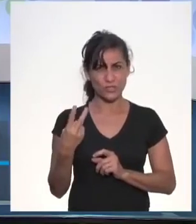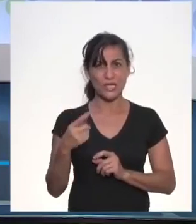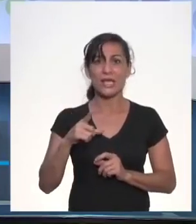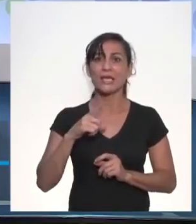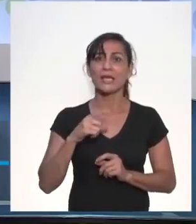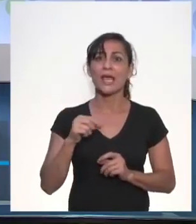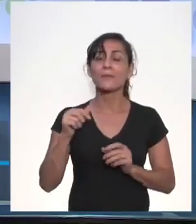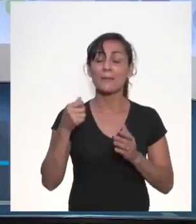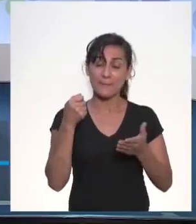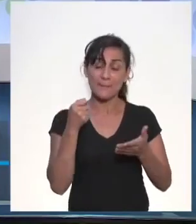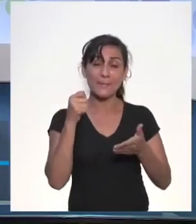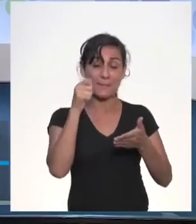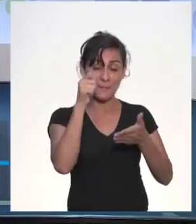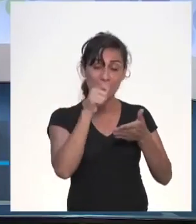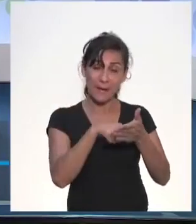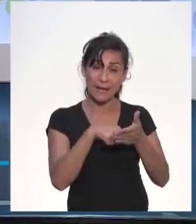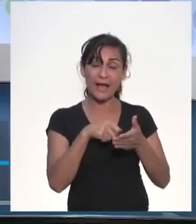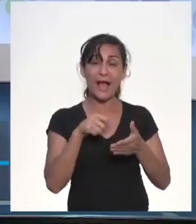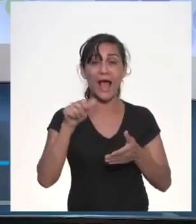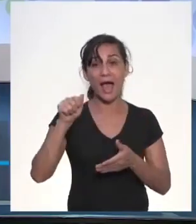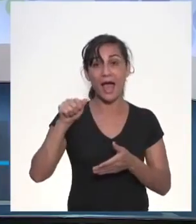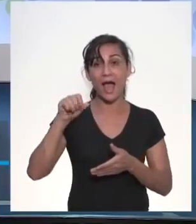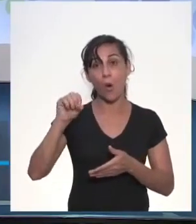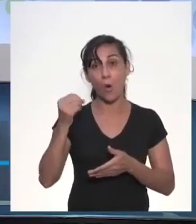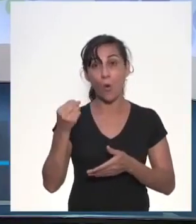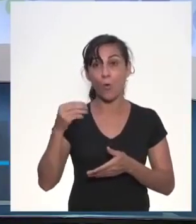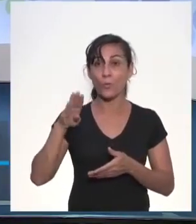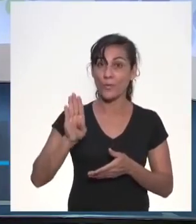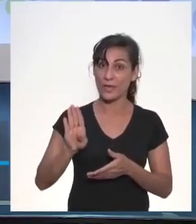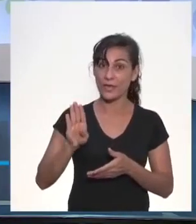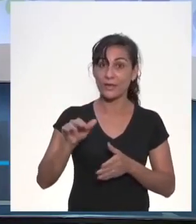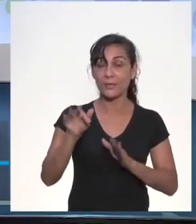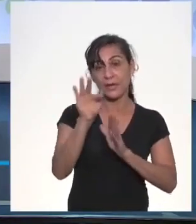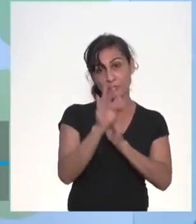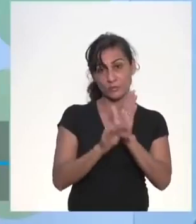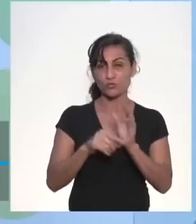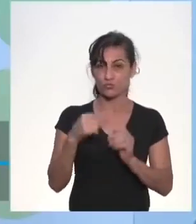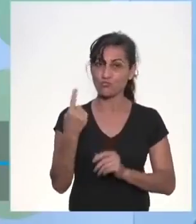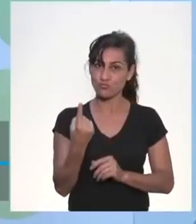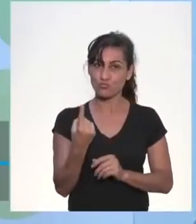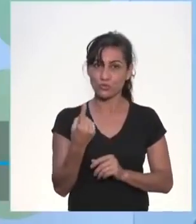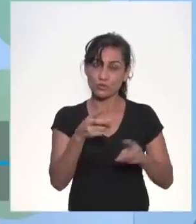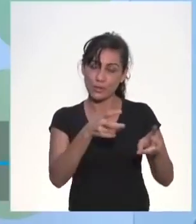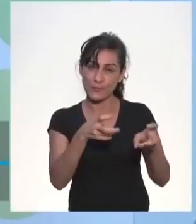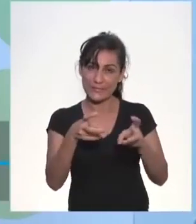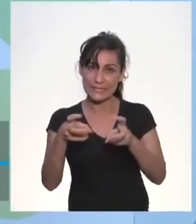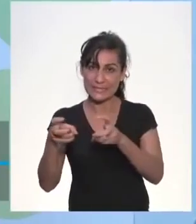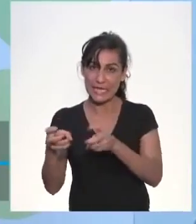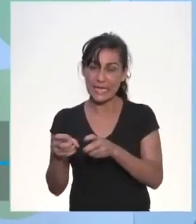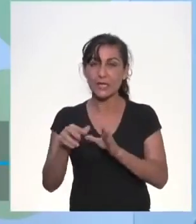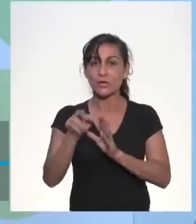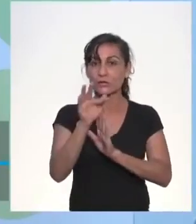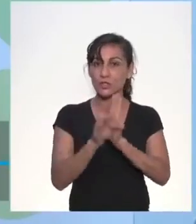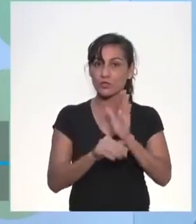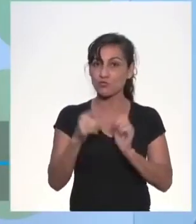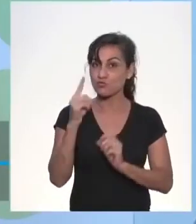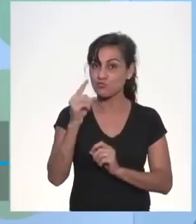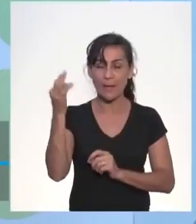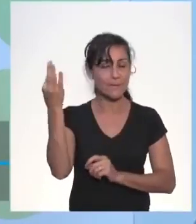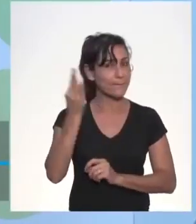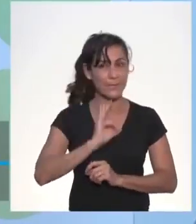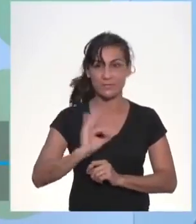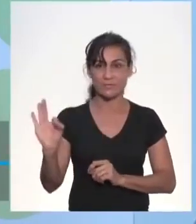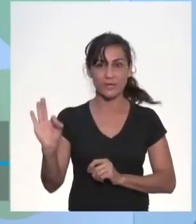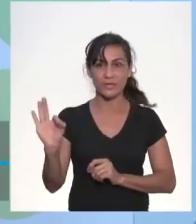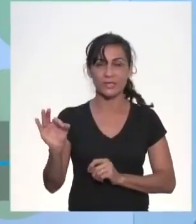colocaram, para marcar no próprio texto a letra A e B. Isso, mas eles texto 1 foi a maioria. 1, né? Então a gente percebe aí, ó, que no texto 1 a resposta está correta, perfeita a